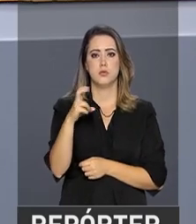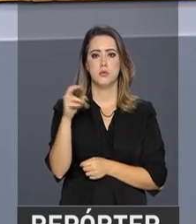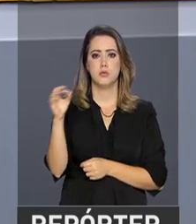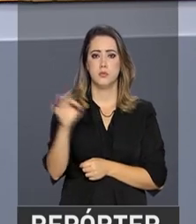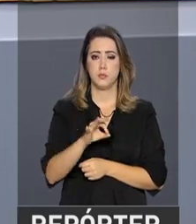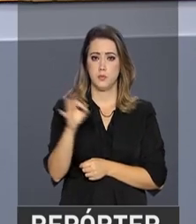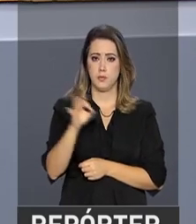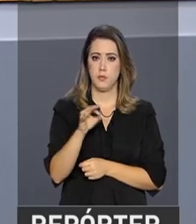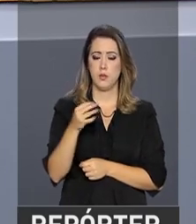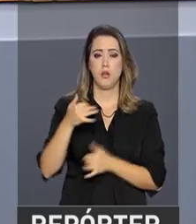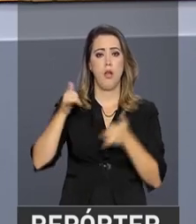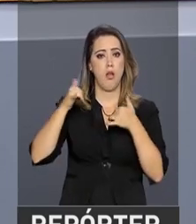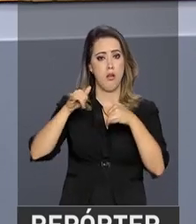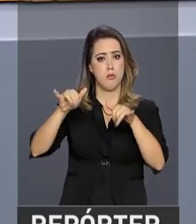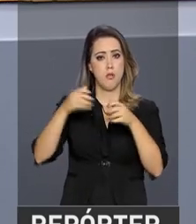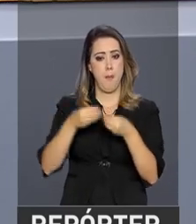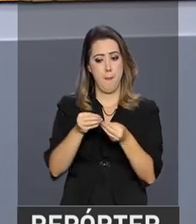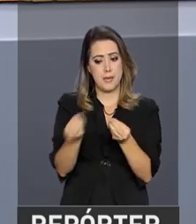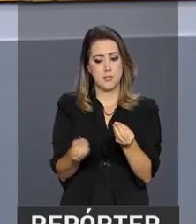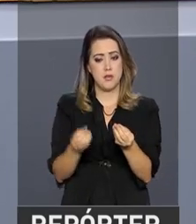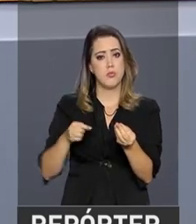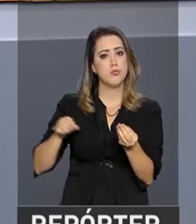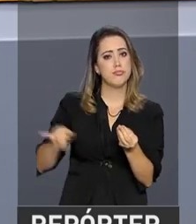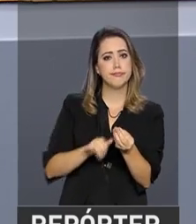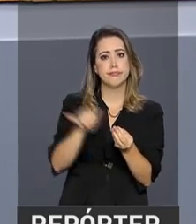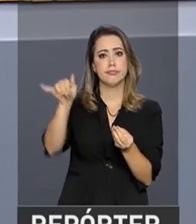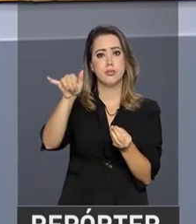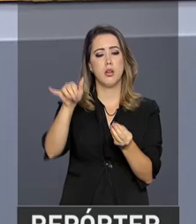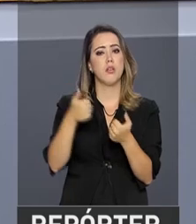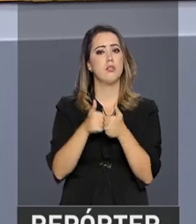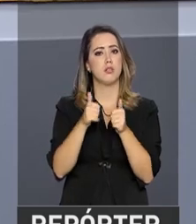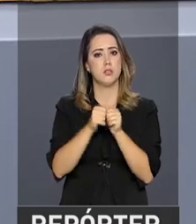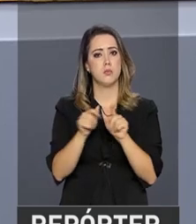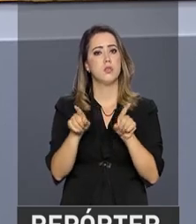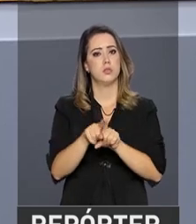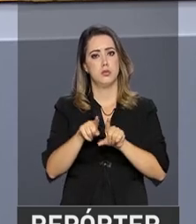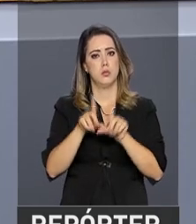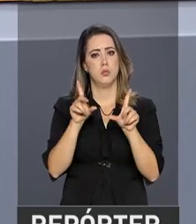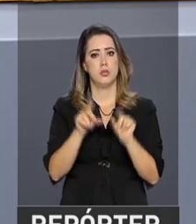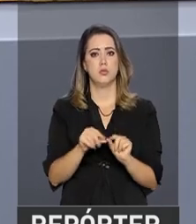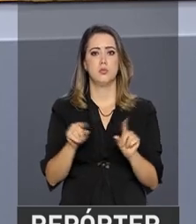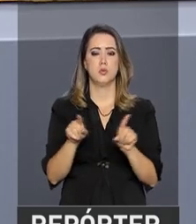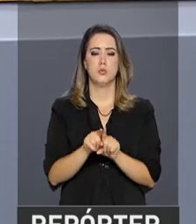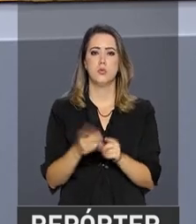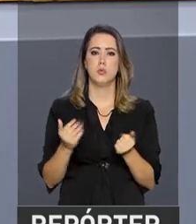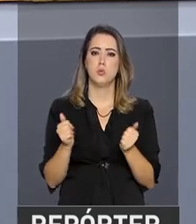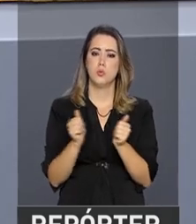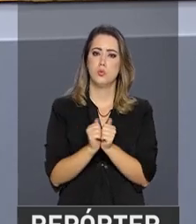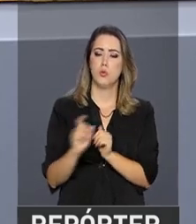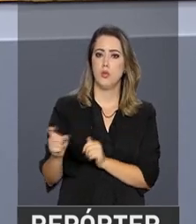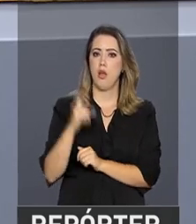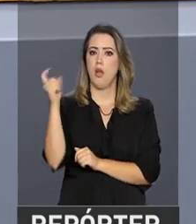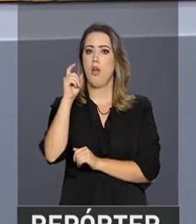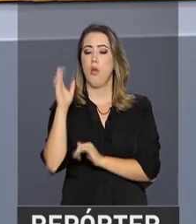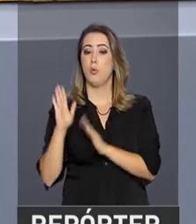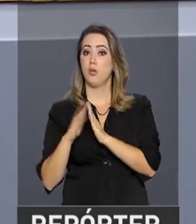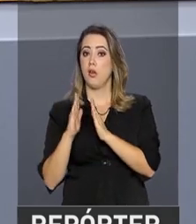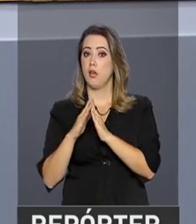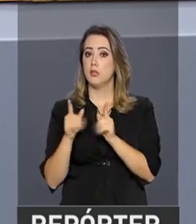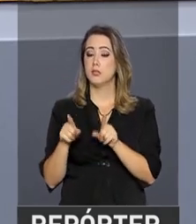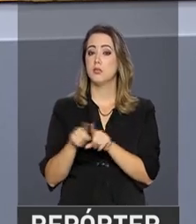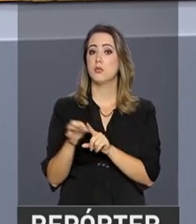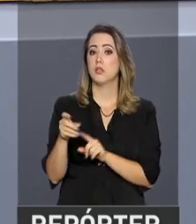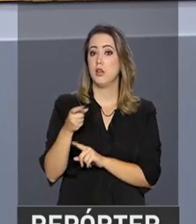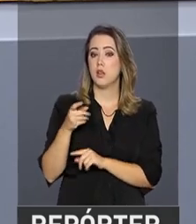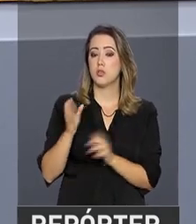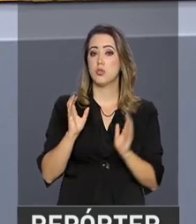passagens aéreas e transportes também diminuíram do lado da alta estão os gastos com habitação por causa do aumento da taxa de